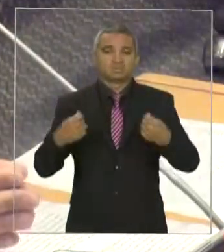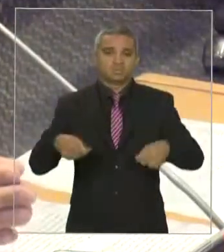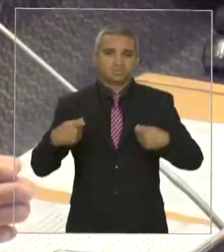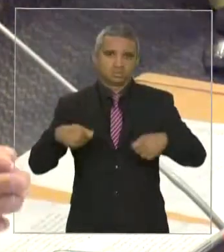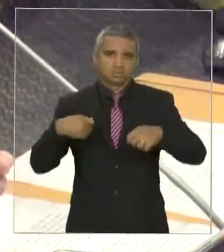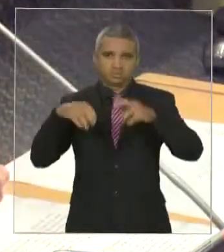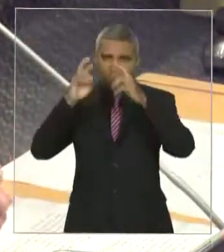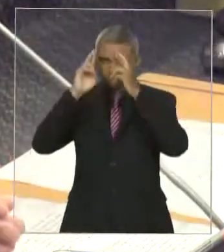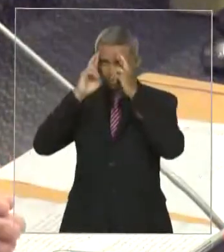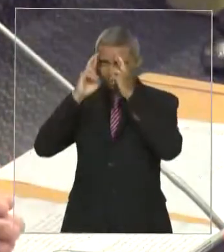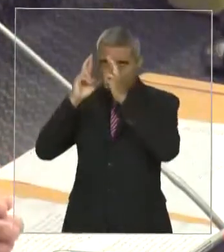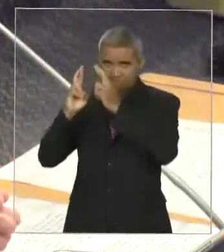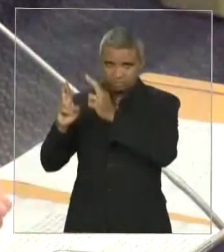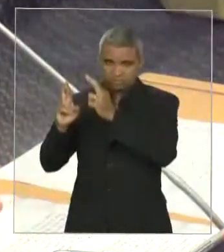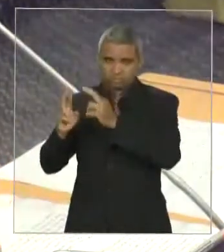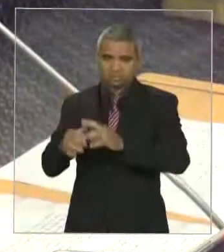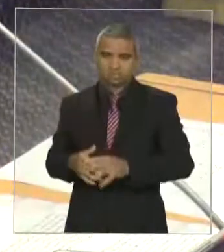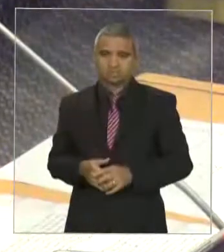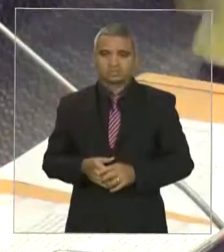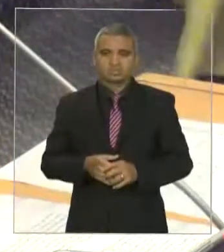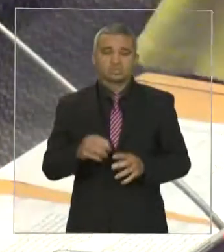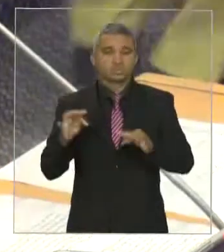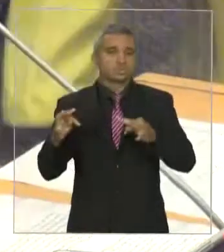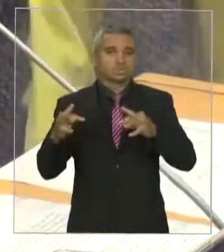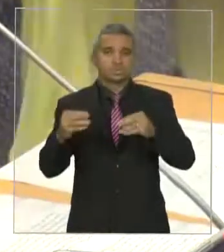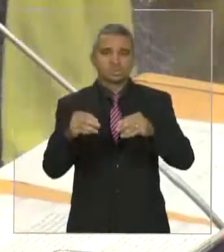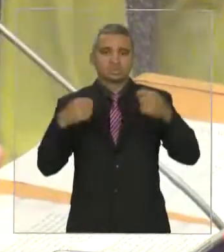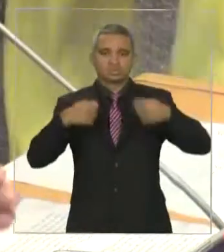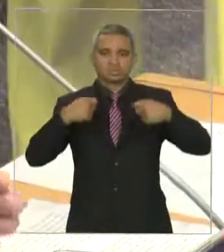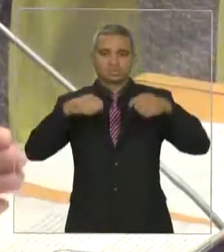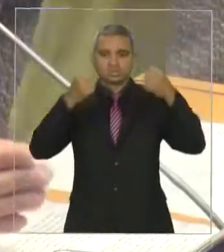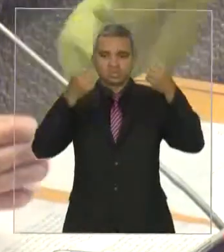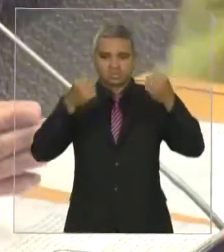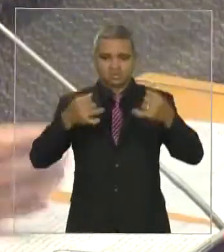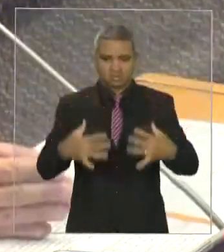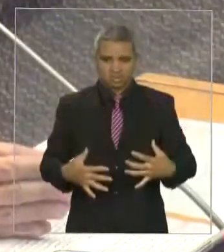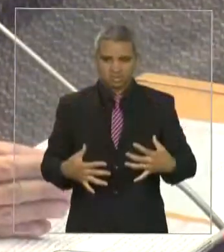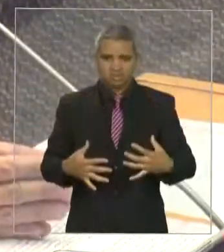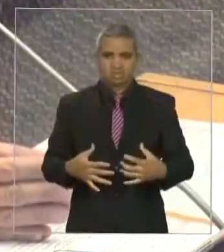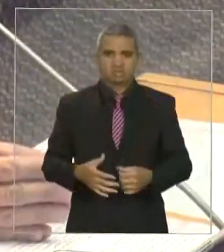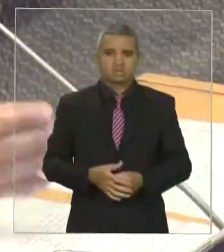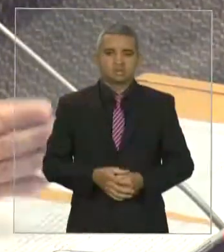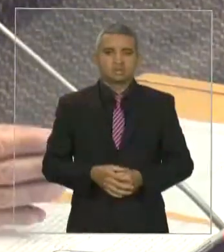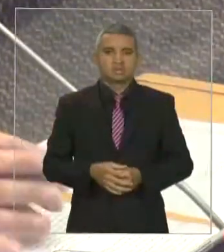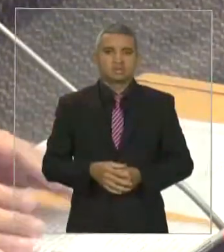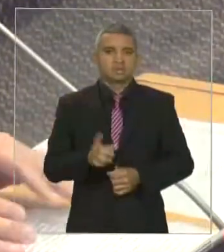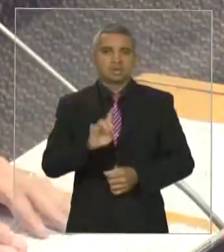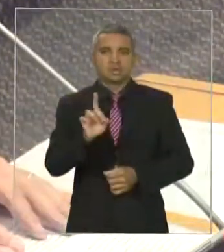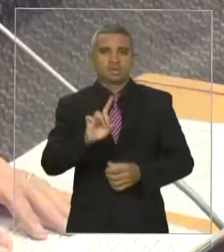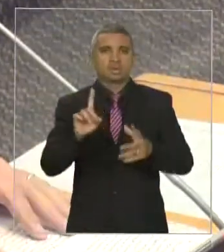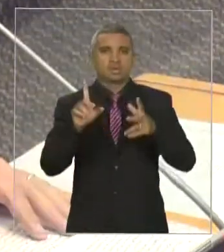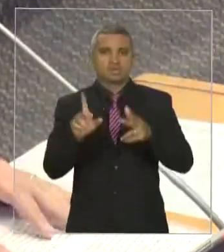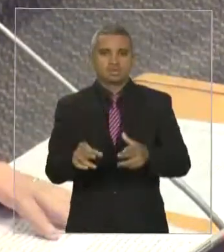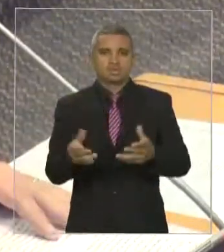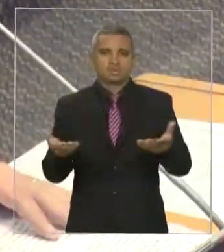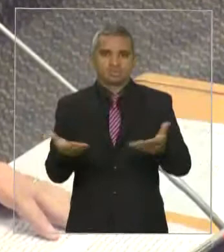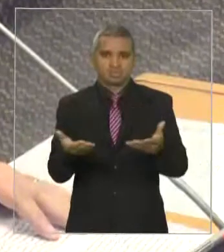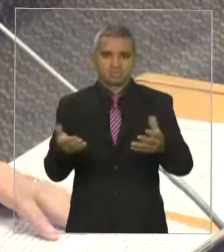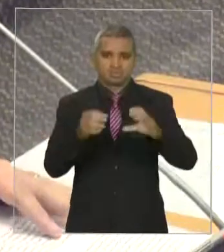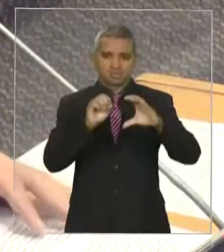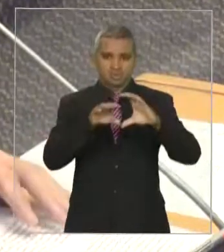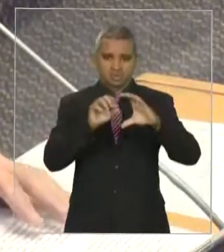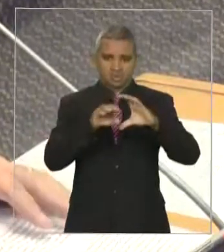respeite a possibilidade de que todos possam falar. Não como foi feito hoje na Globo, assim, de